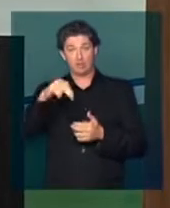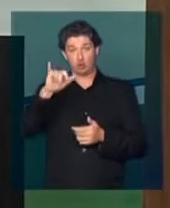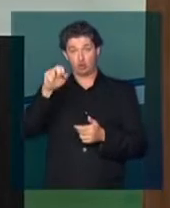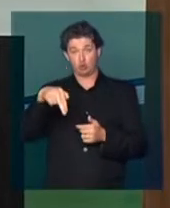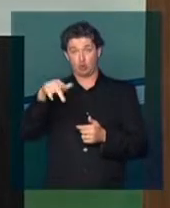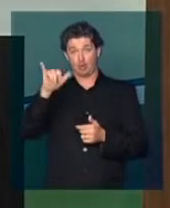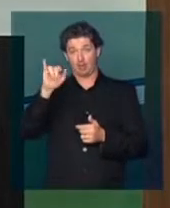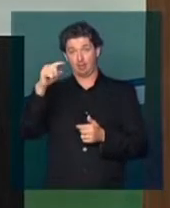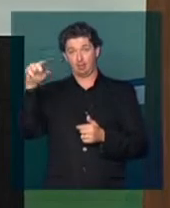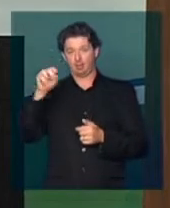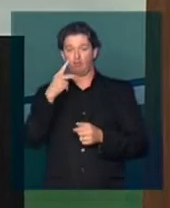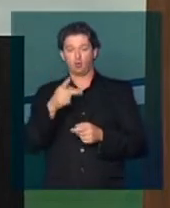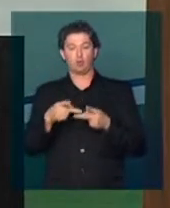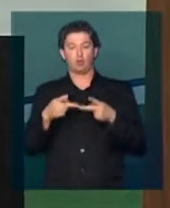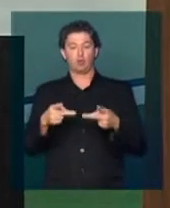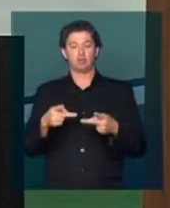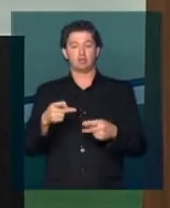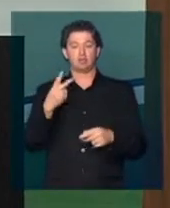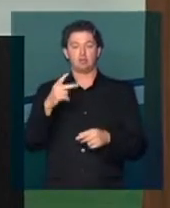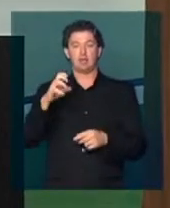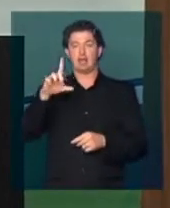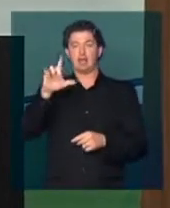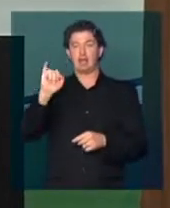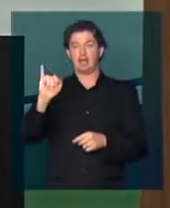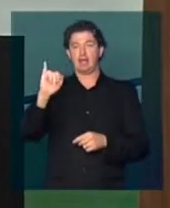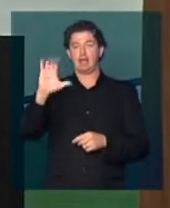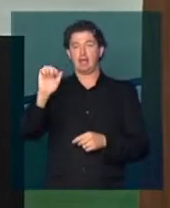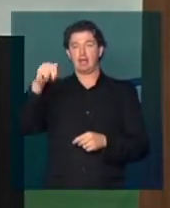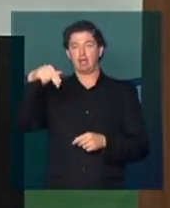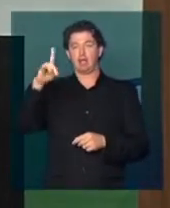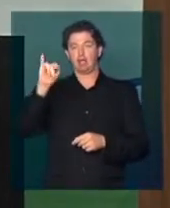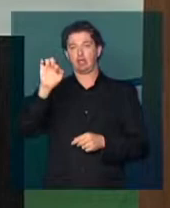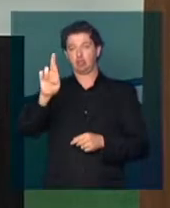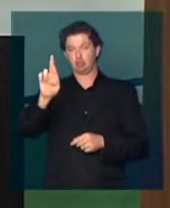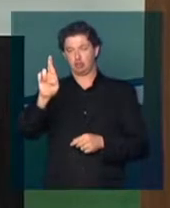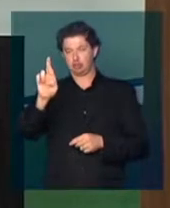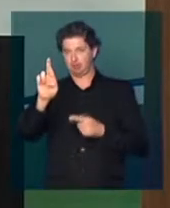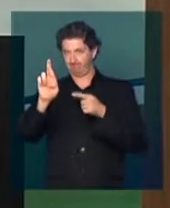Leitão, sobre o problema da chamada Lei Candir,